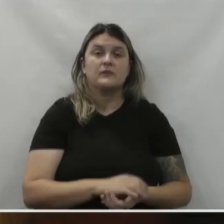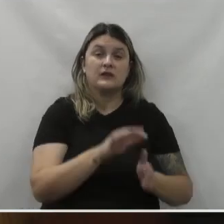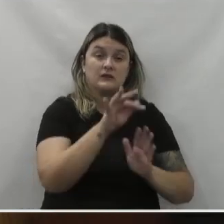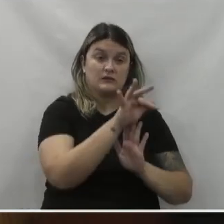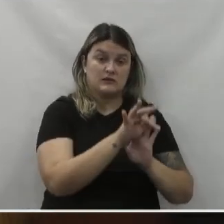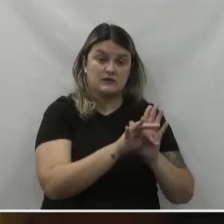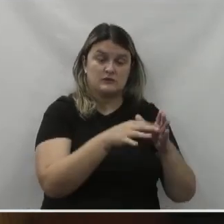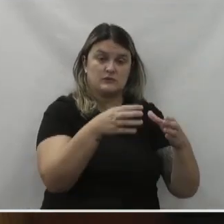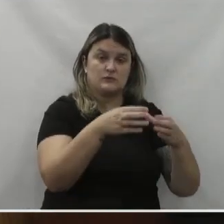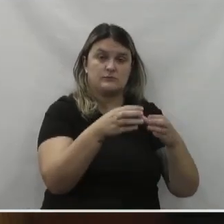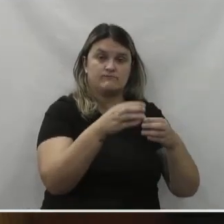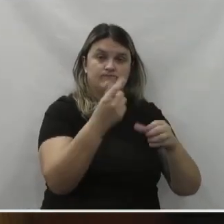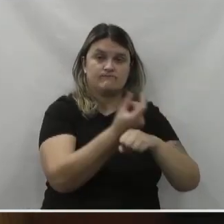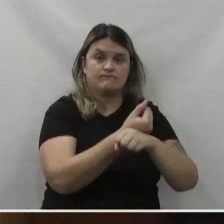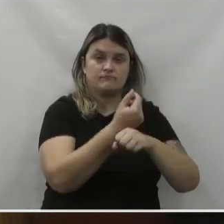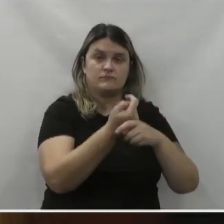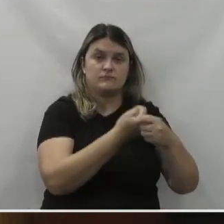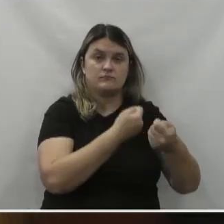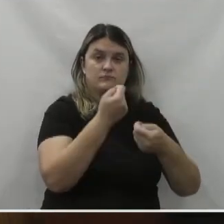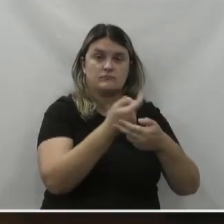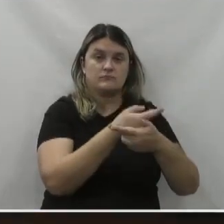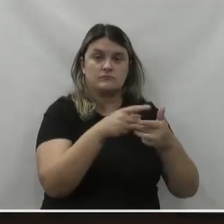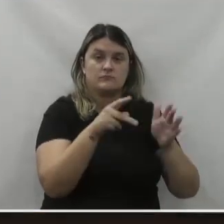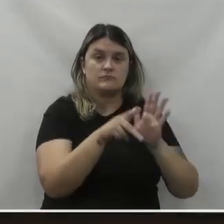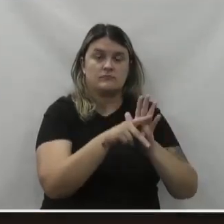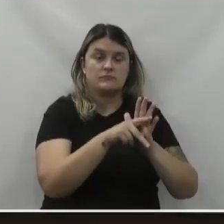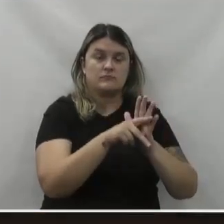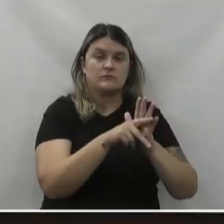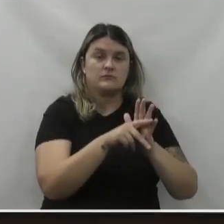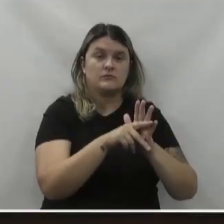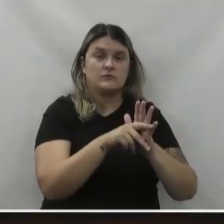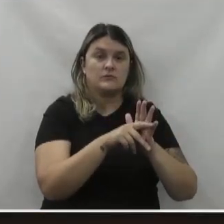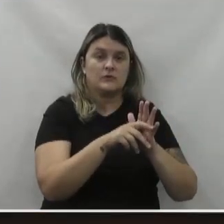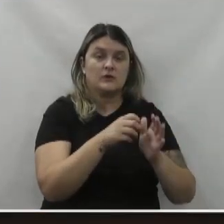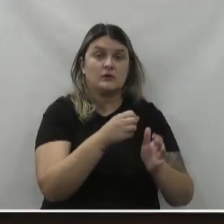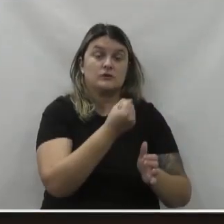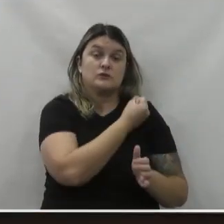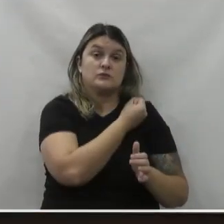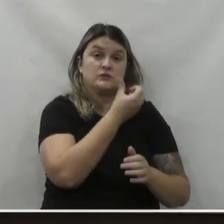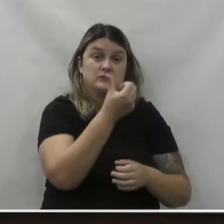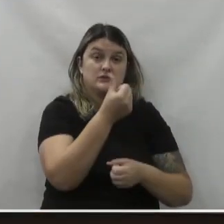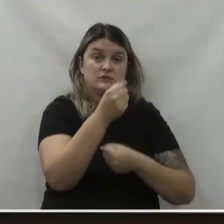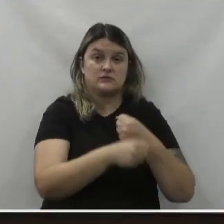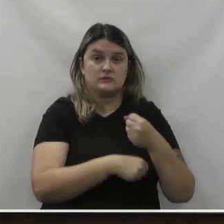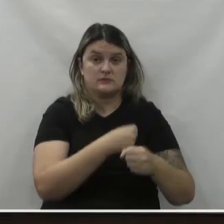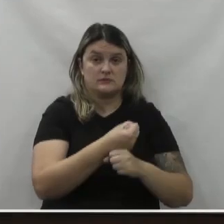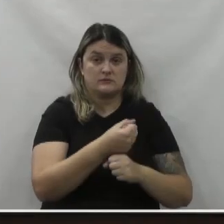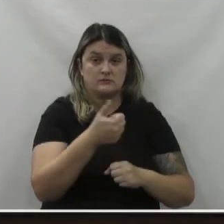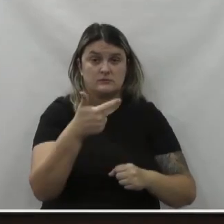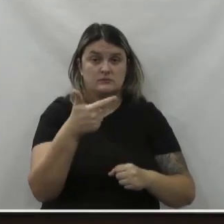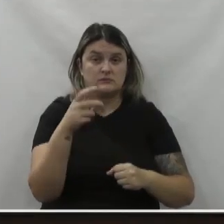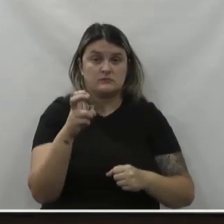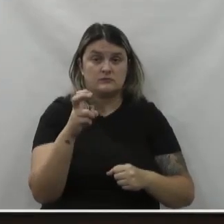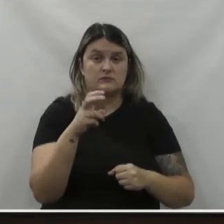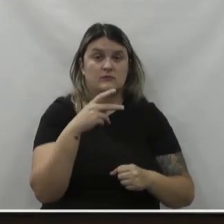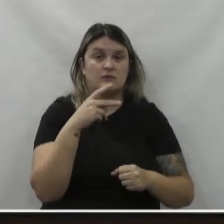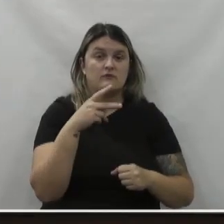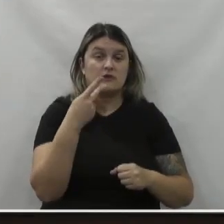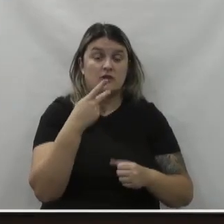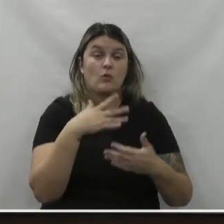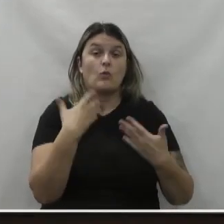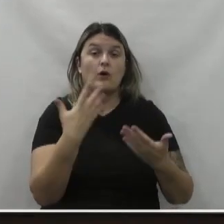de Finanças, Orçamento e Patrimônio, favorável ao projeto de lei ordinária número 6/2025. Define data base